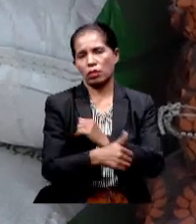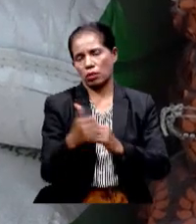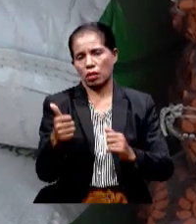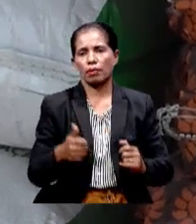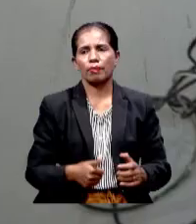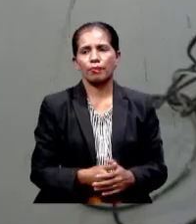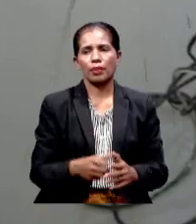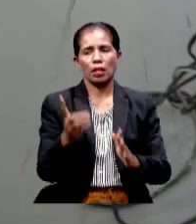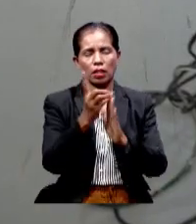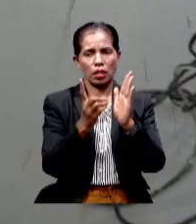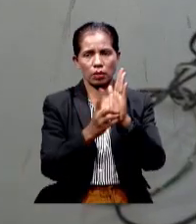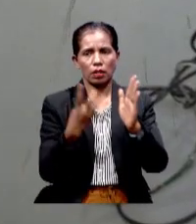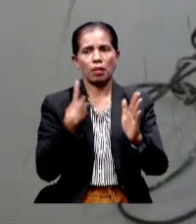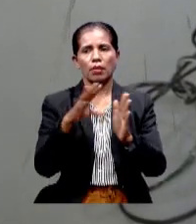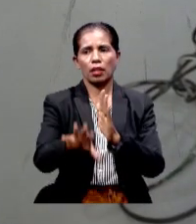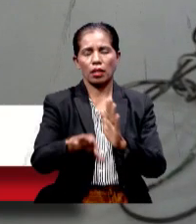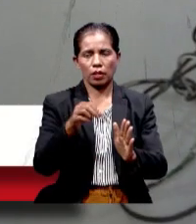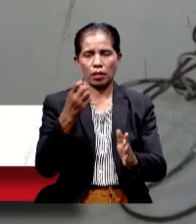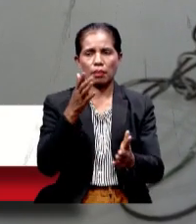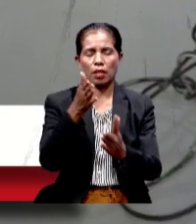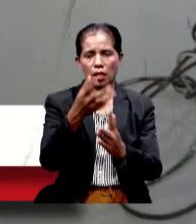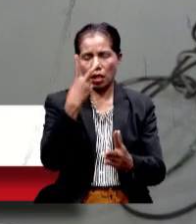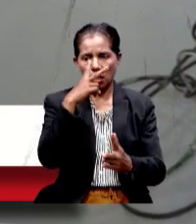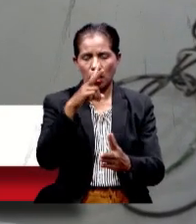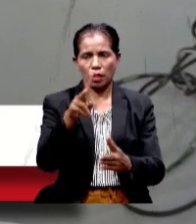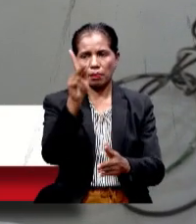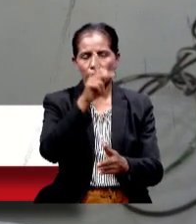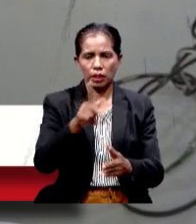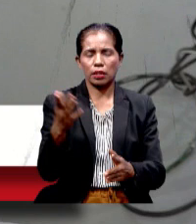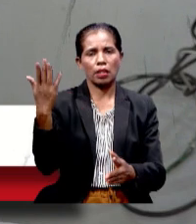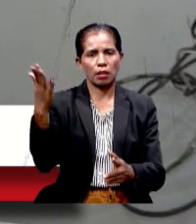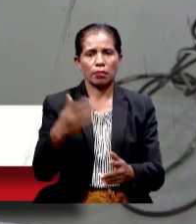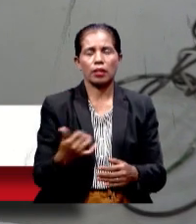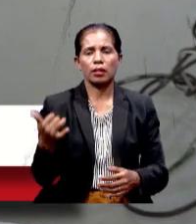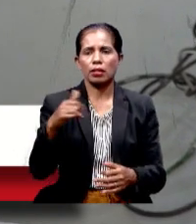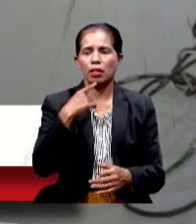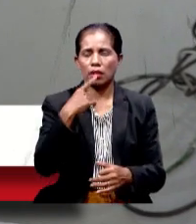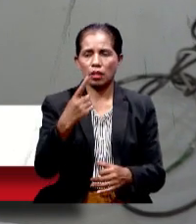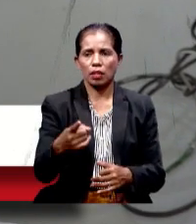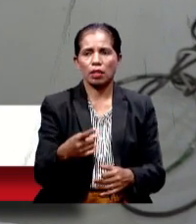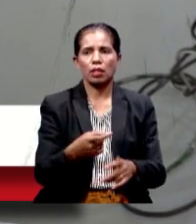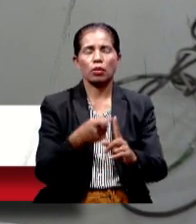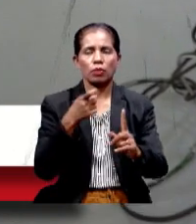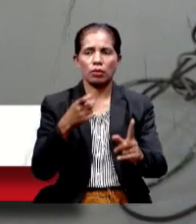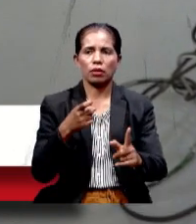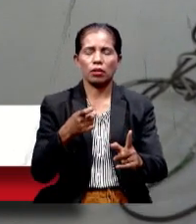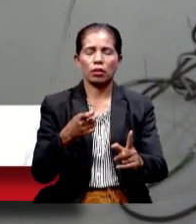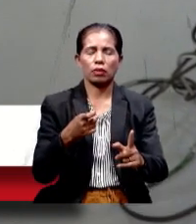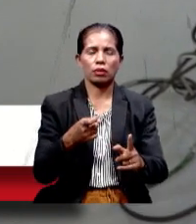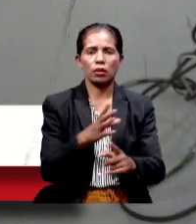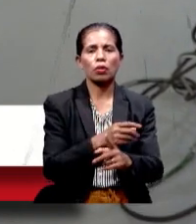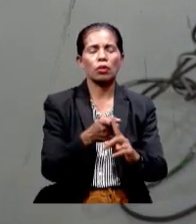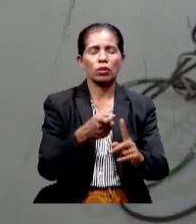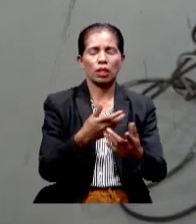dados né, bem que a minha tanda rumo a mitumba e a halou pesquisa e a neva, Cira de Hancatac, preço né mais que resuse origem então ainda